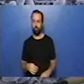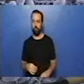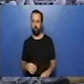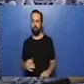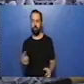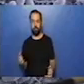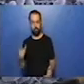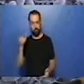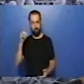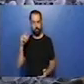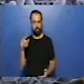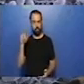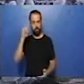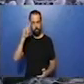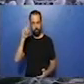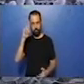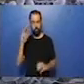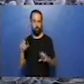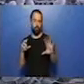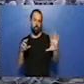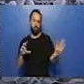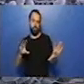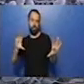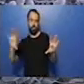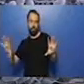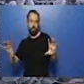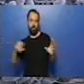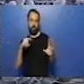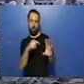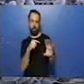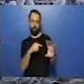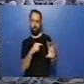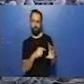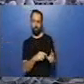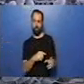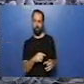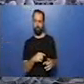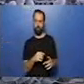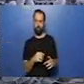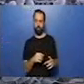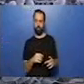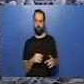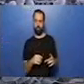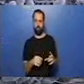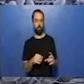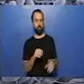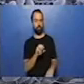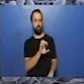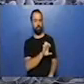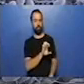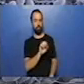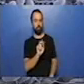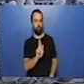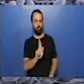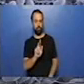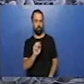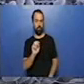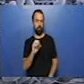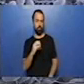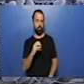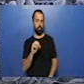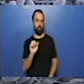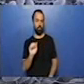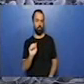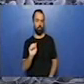Bom, relembrando, a diferença entre uma célula eucariótica, que eu disse que foi esse salto evolutivo, com as células